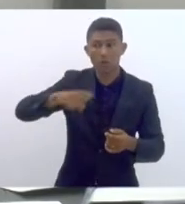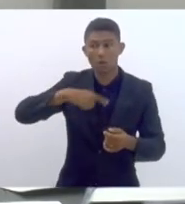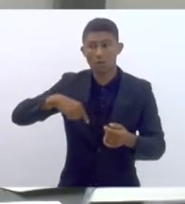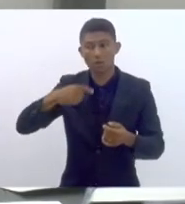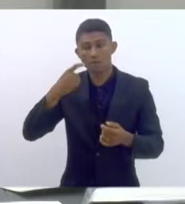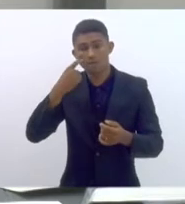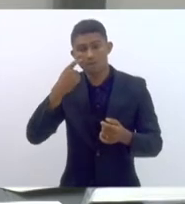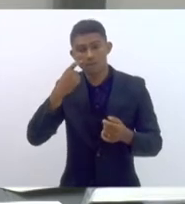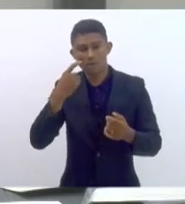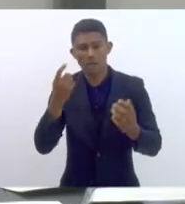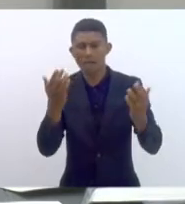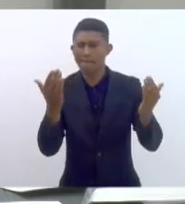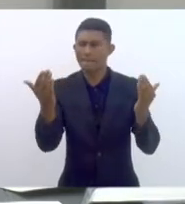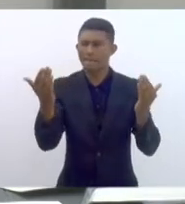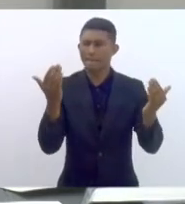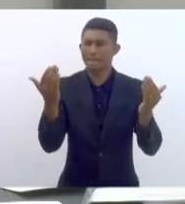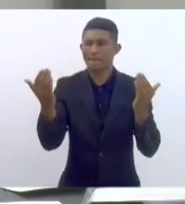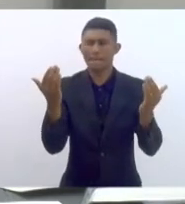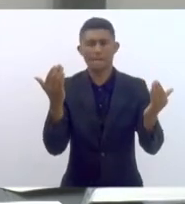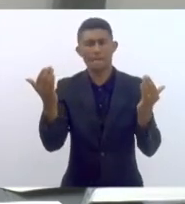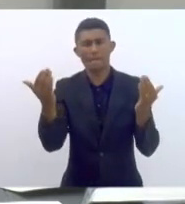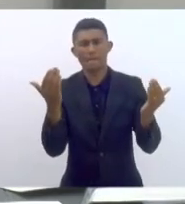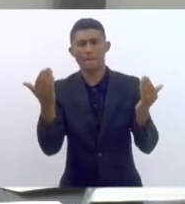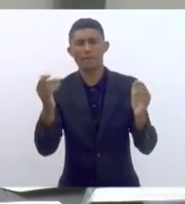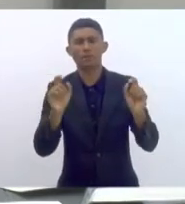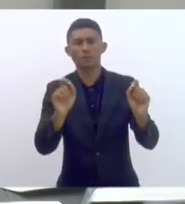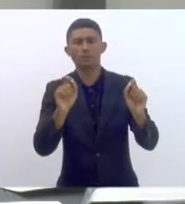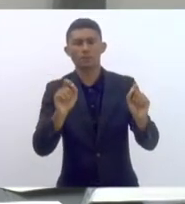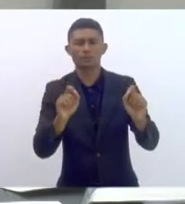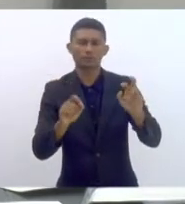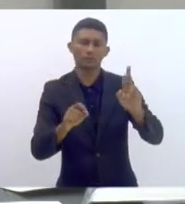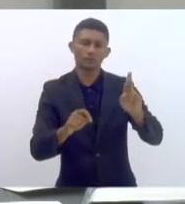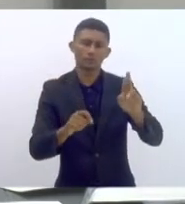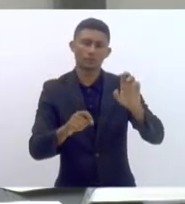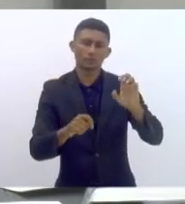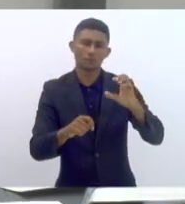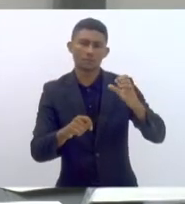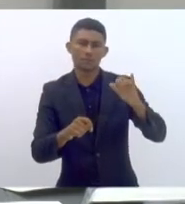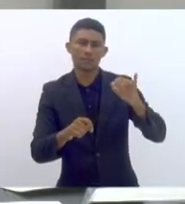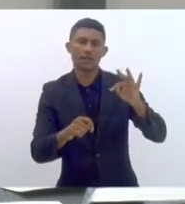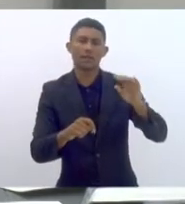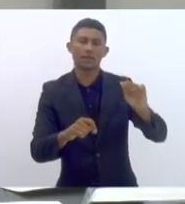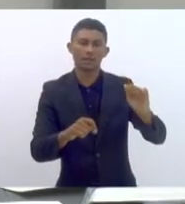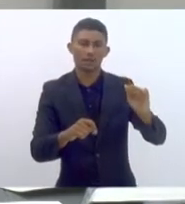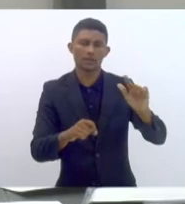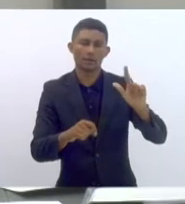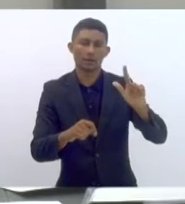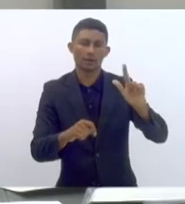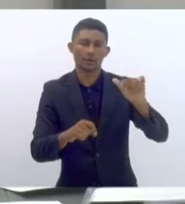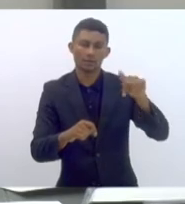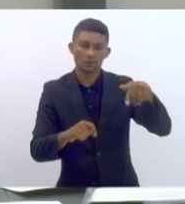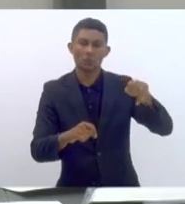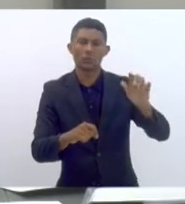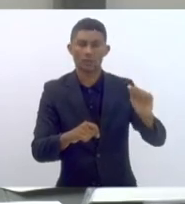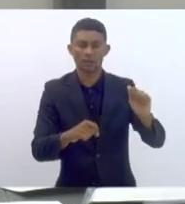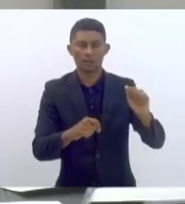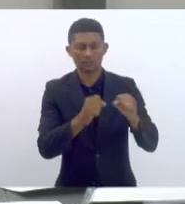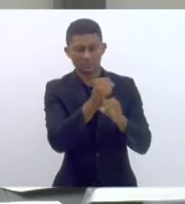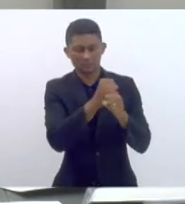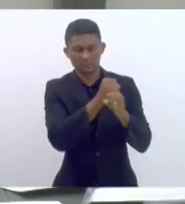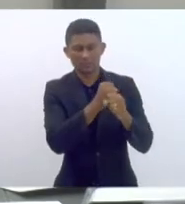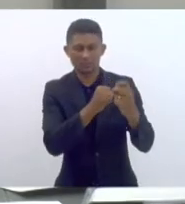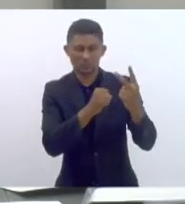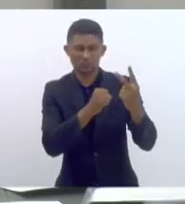fazer uma correlação estimada entre receita corrente líquida, pegar os últimos 2, 3 anos e